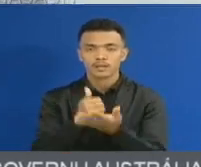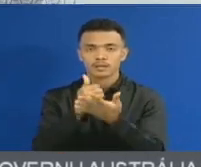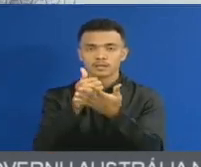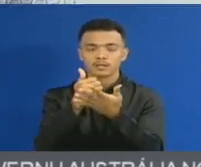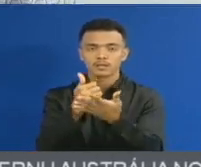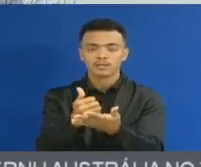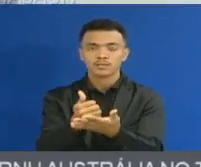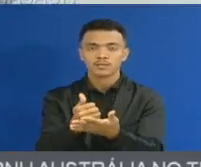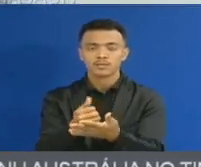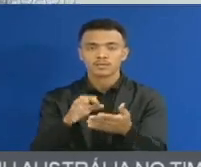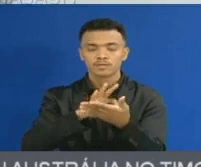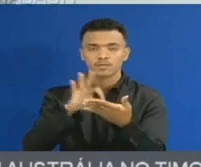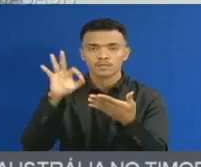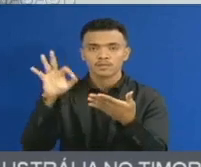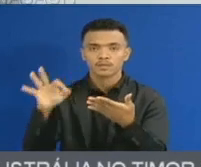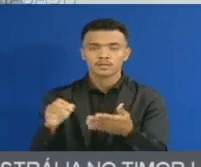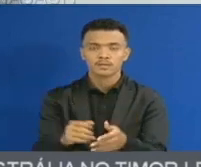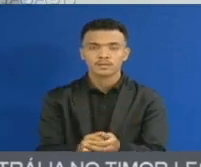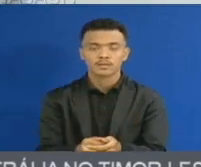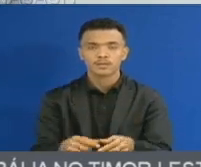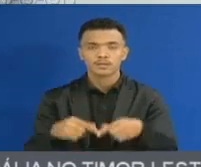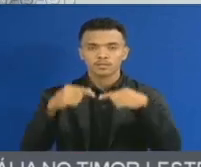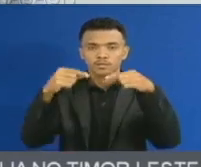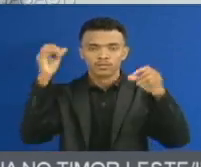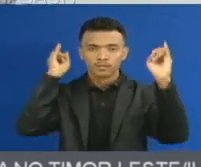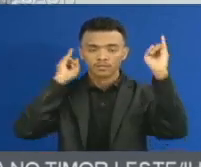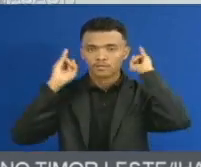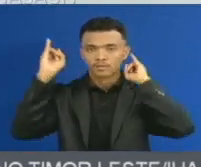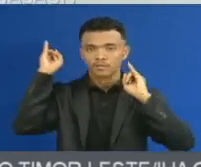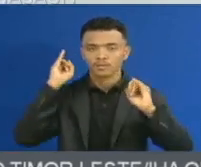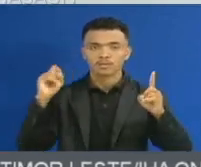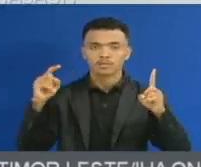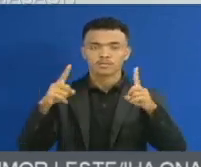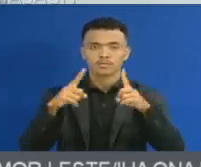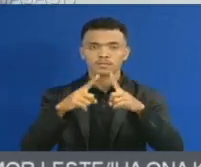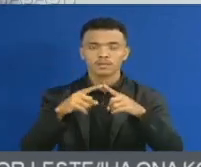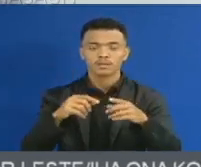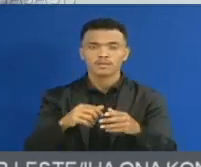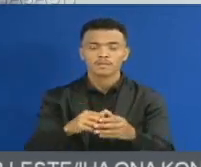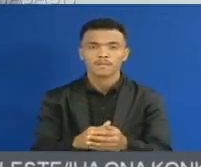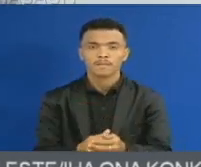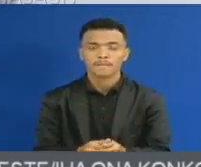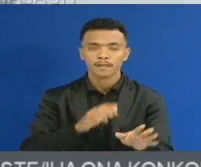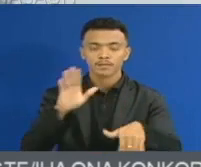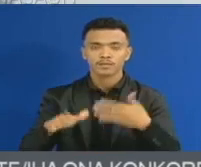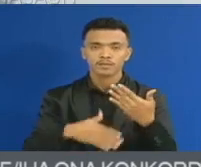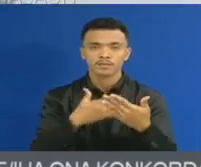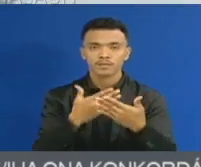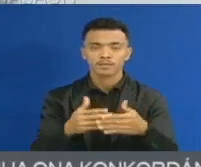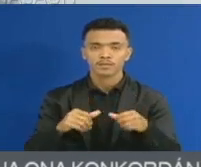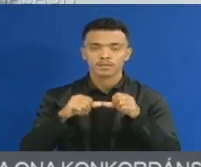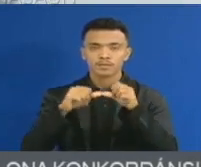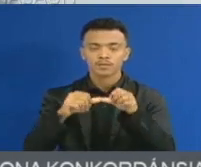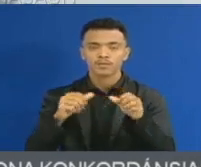continua ralo formação, e foi informação para primária cira para Hototo, Lao,